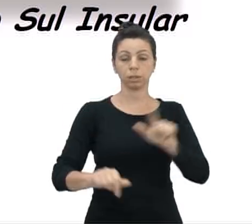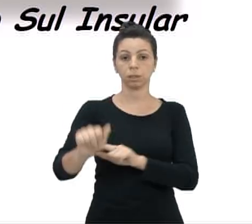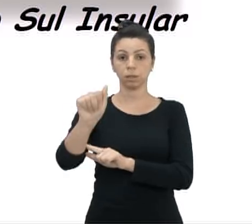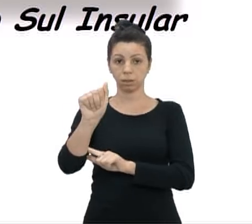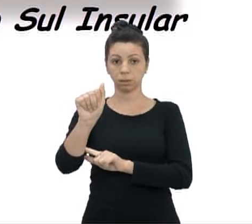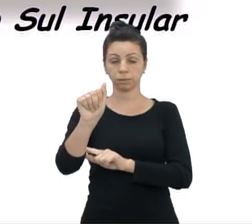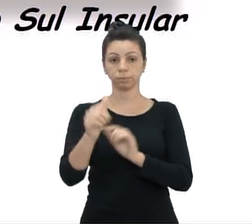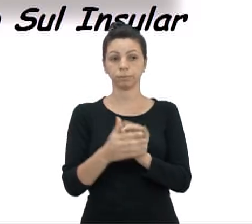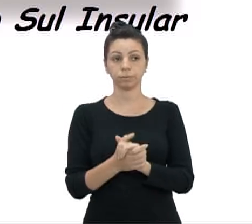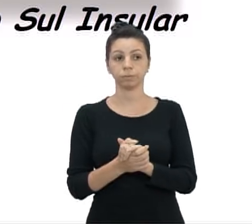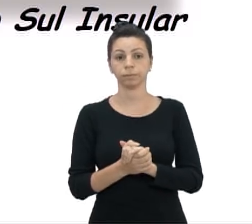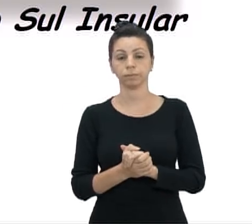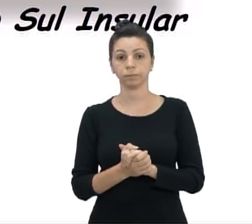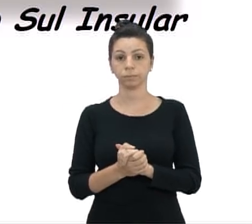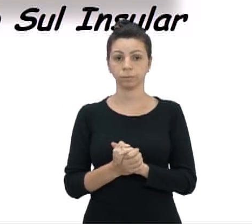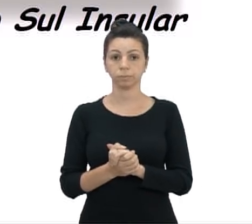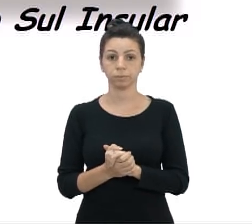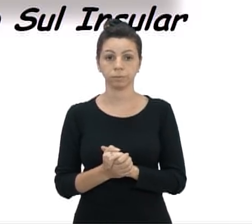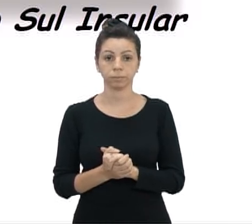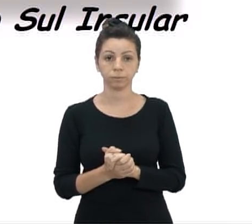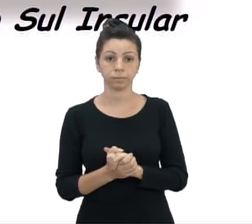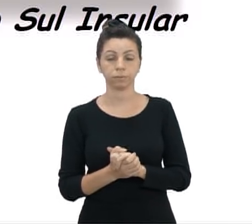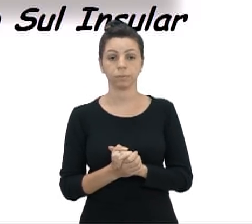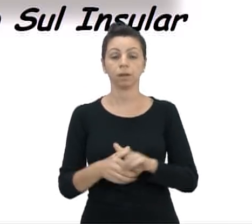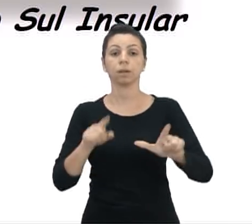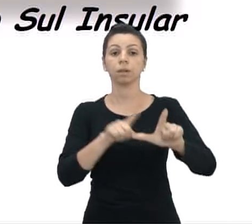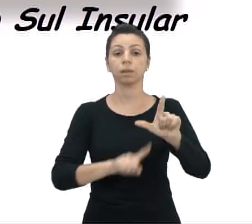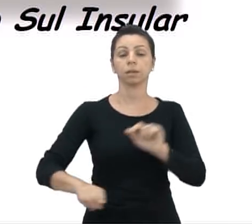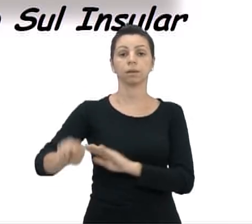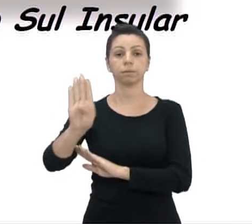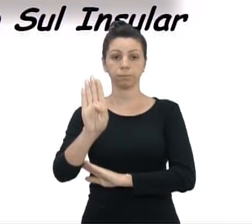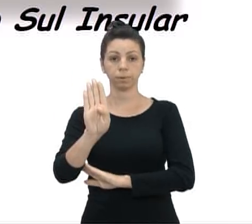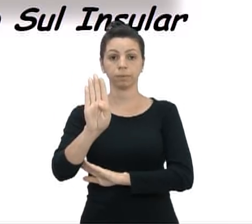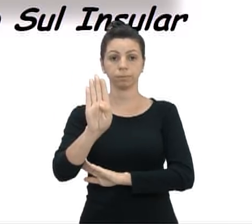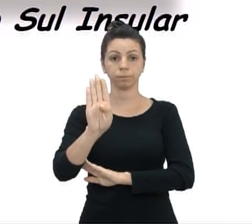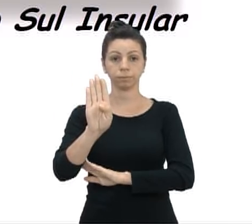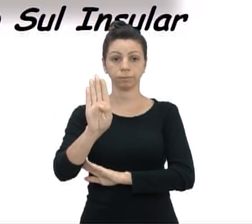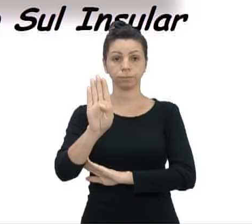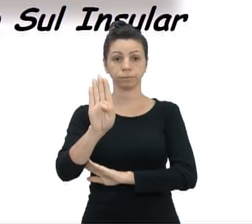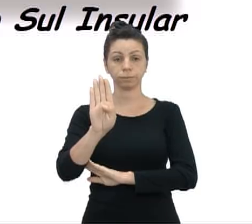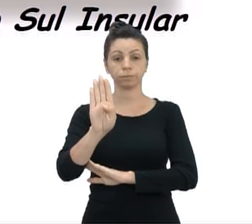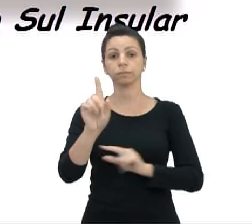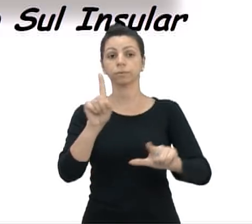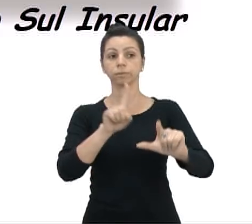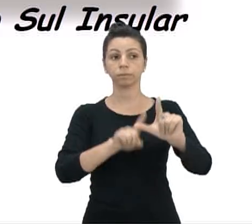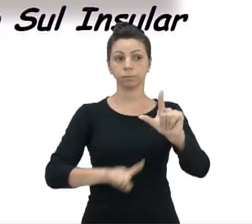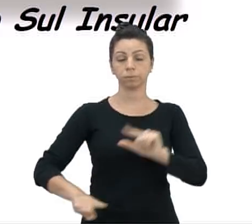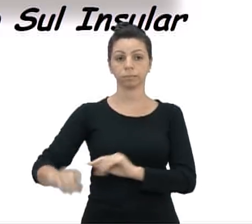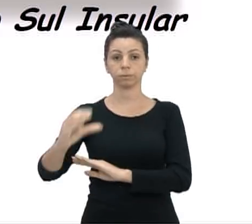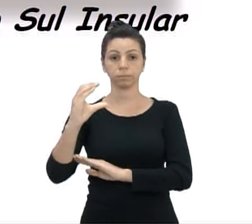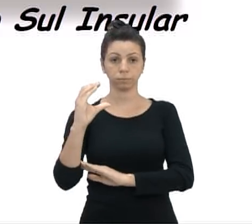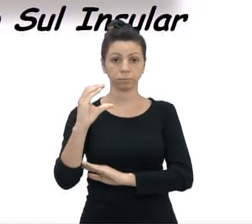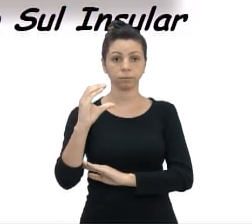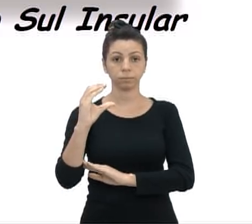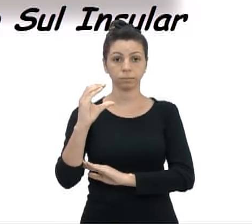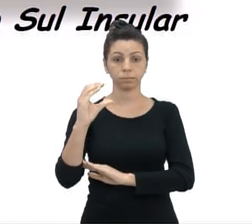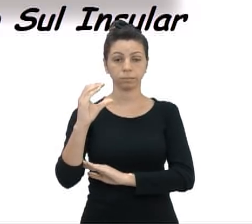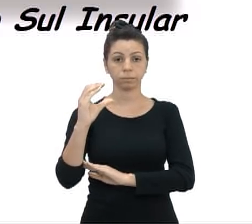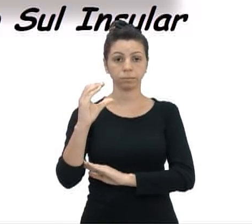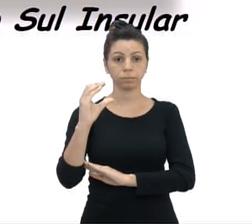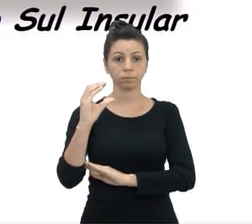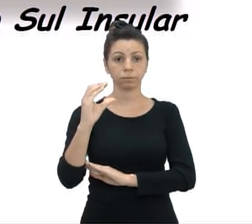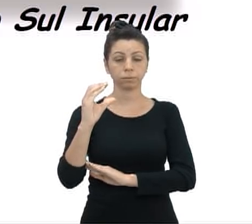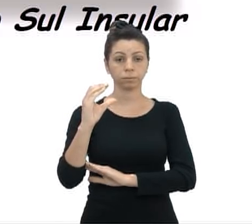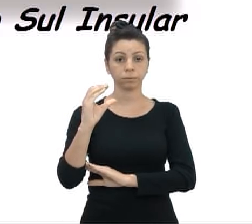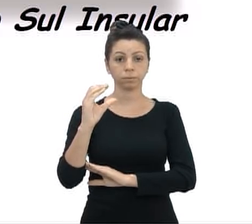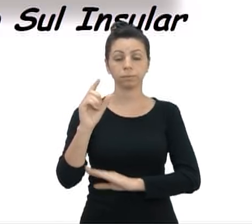América Andina, América Latina, Guianas e Brasil. Letra B, Estados Unidos, México e Guianas. Letra C, América do